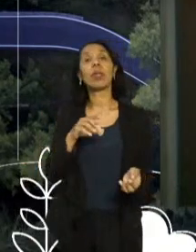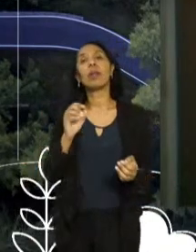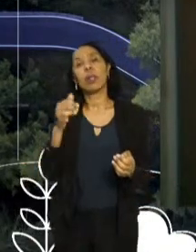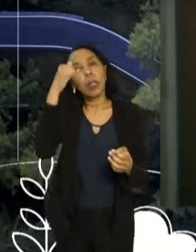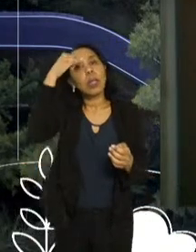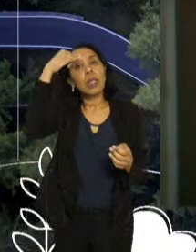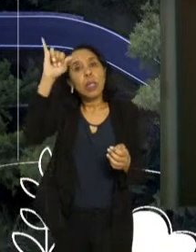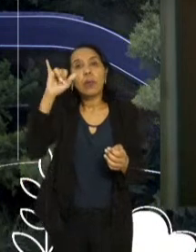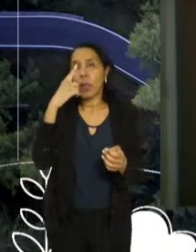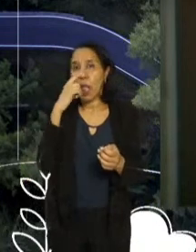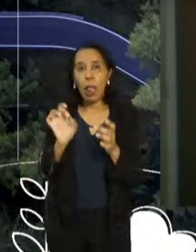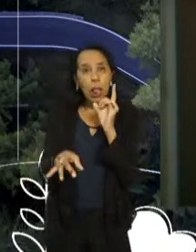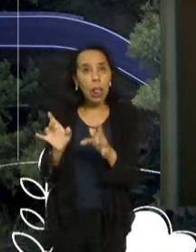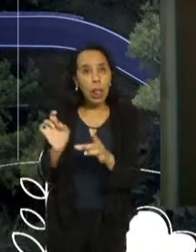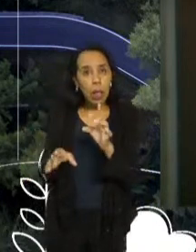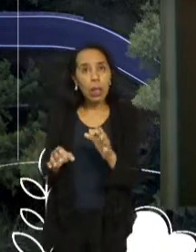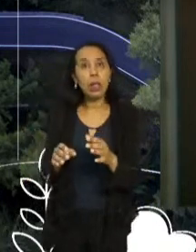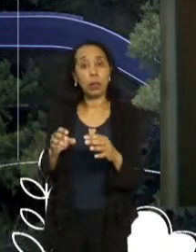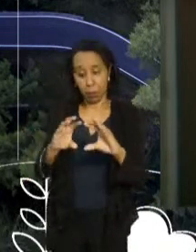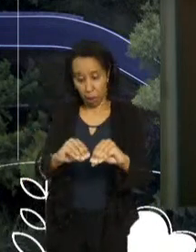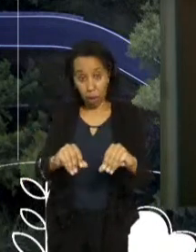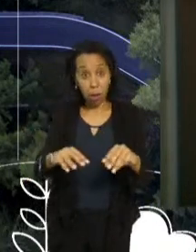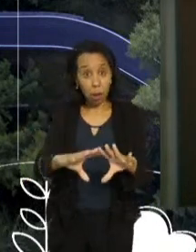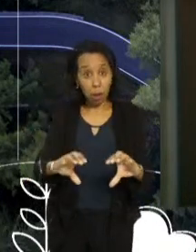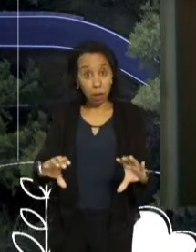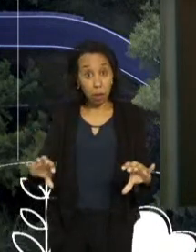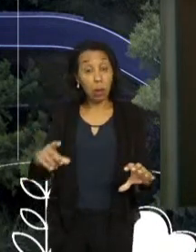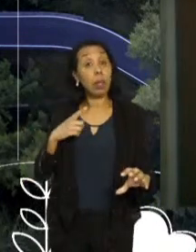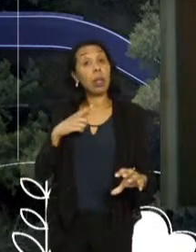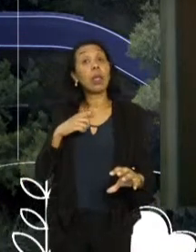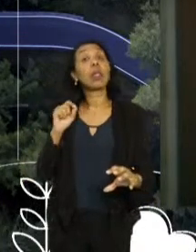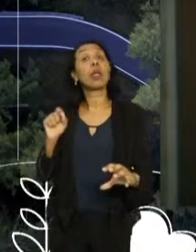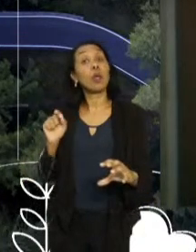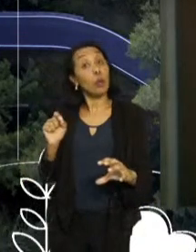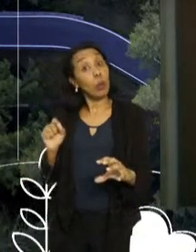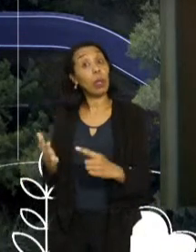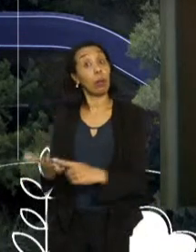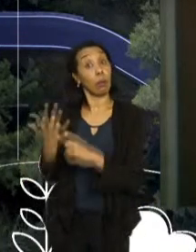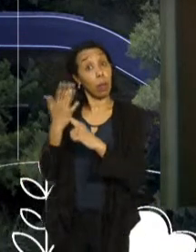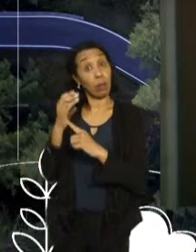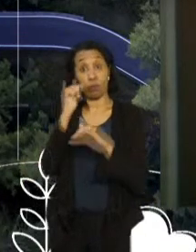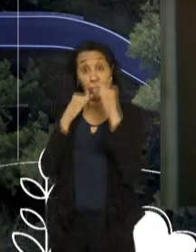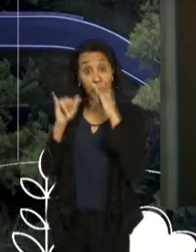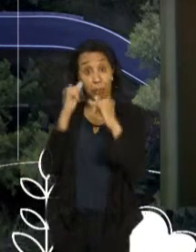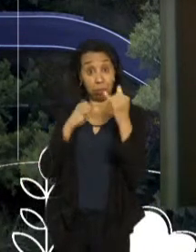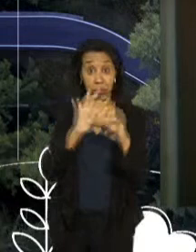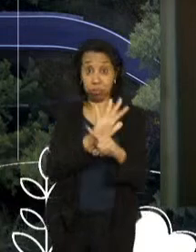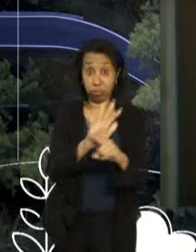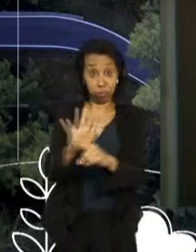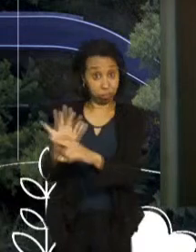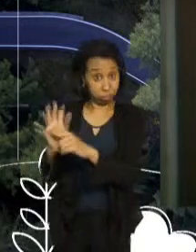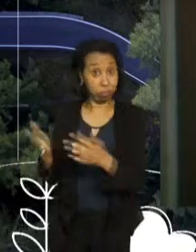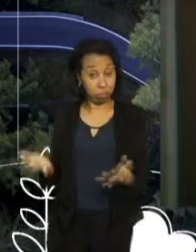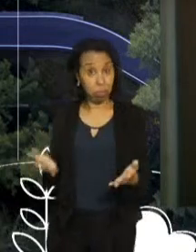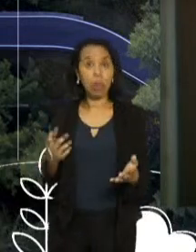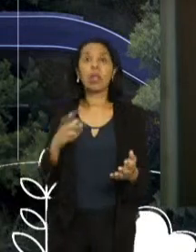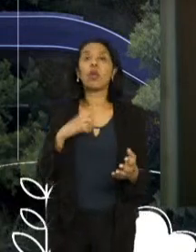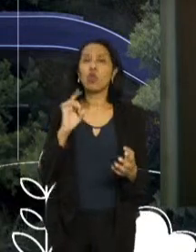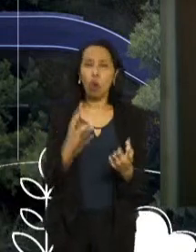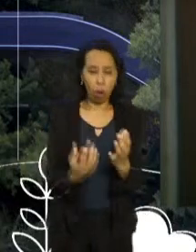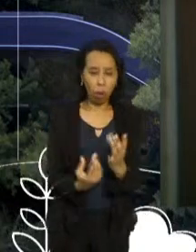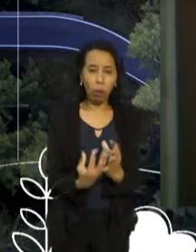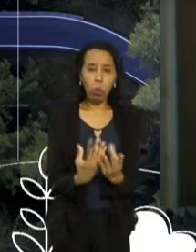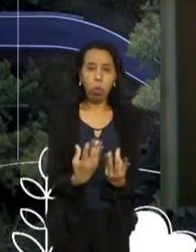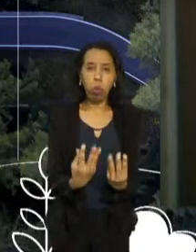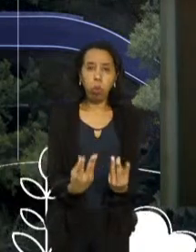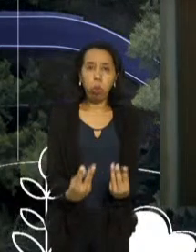evita levar aqueles resíduos para aterro e ainda tem um benefício energético. A mera incineração, então, não é aceita dentro